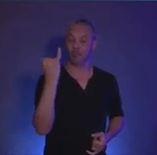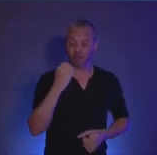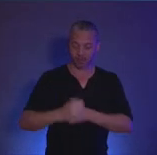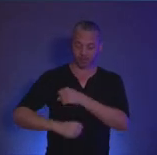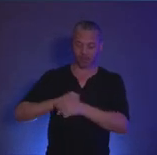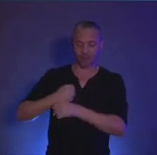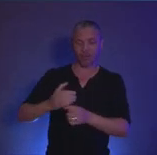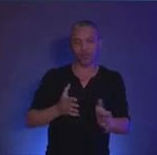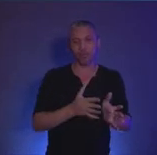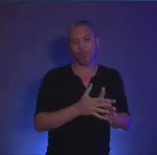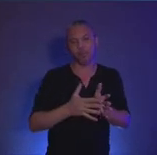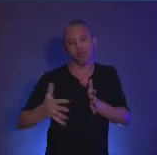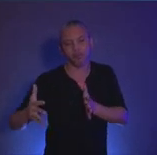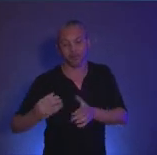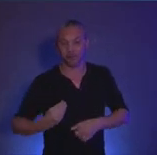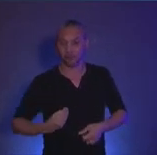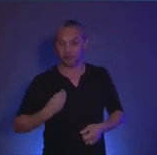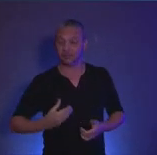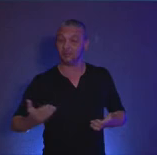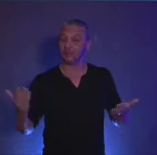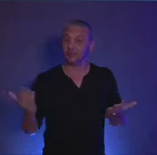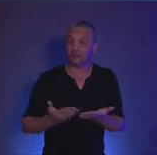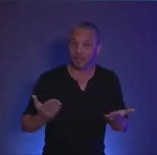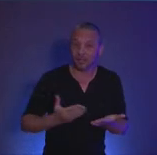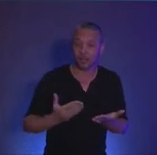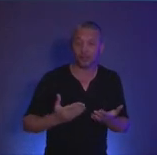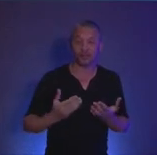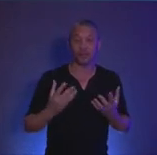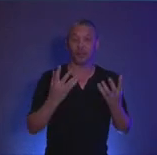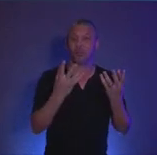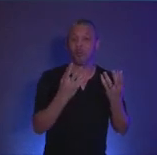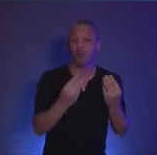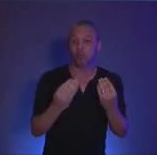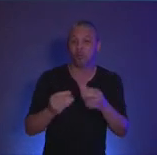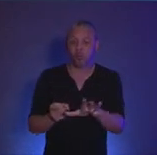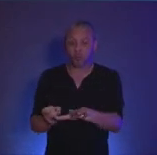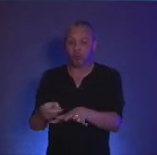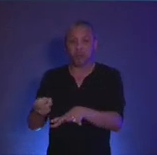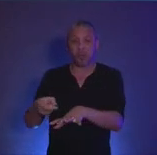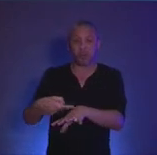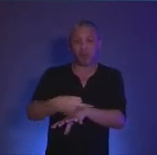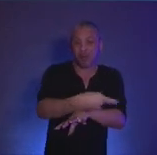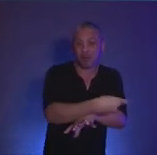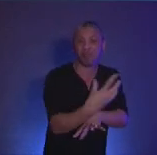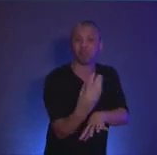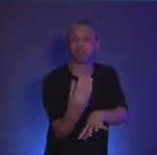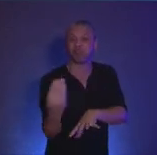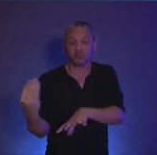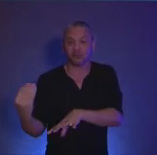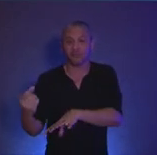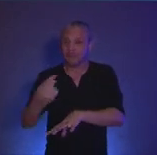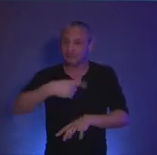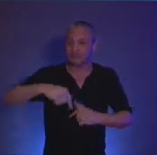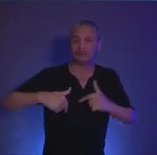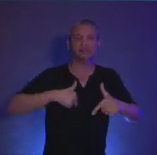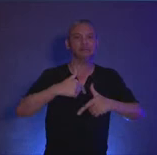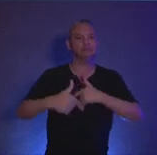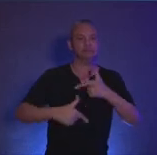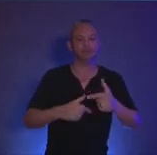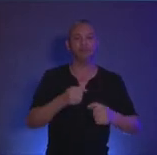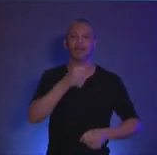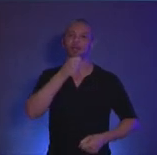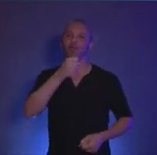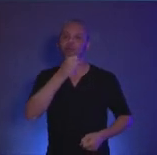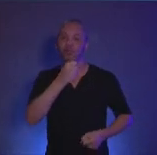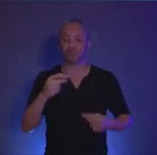Ainda mais nessa época que a gente está vivendo, que tem essa avalanche imensa de fake news. Então, fazer esse trabalho de jornalismo baseado